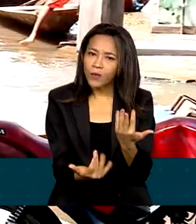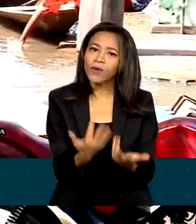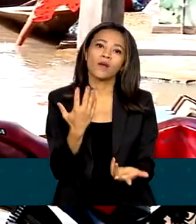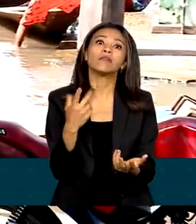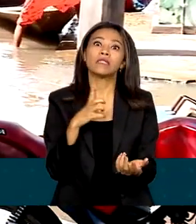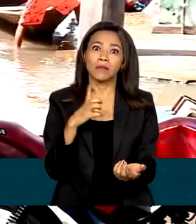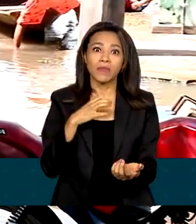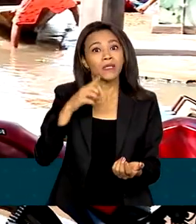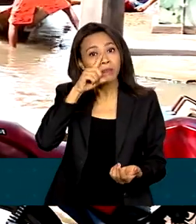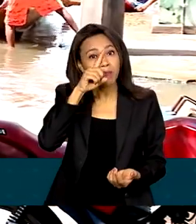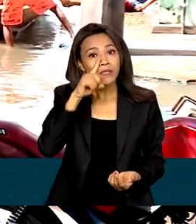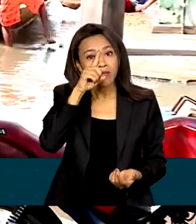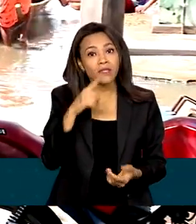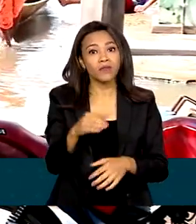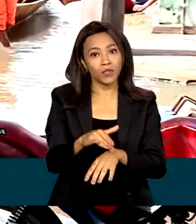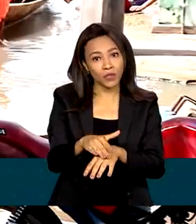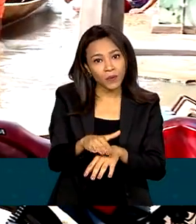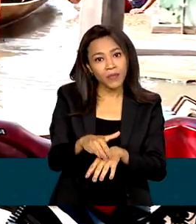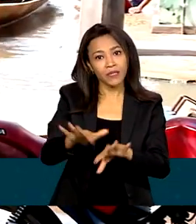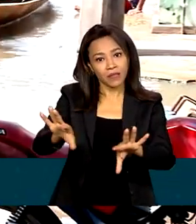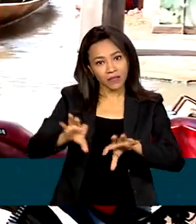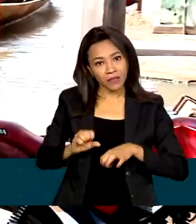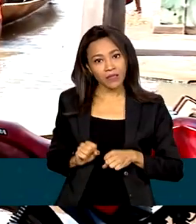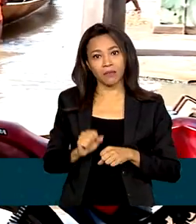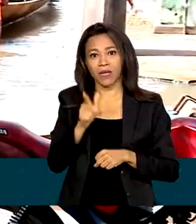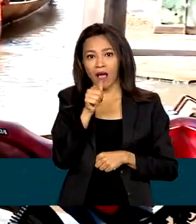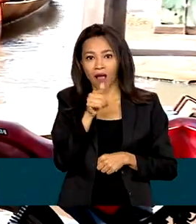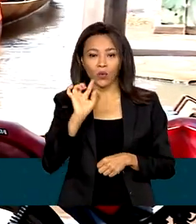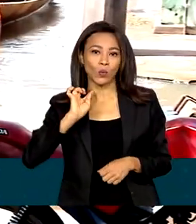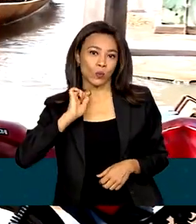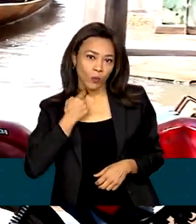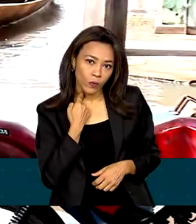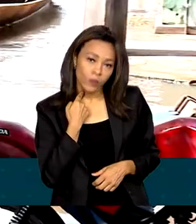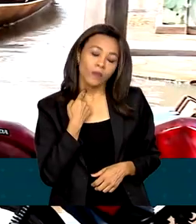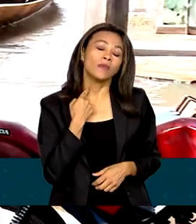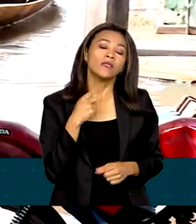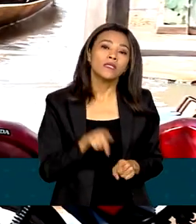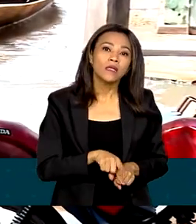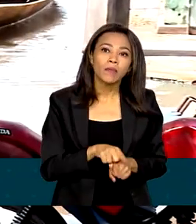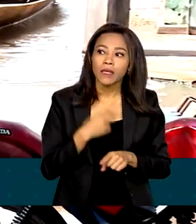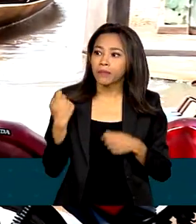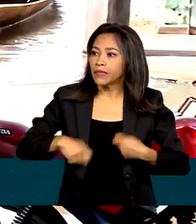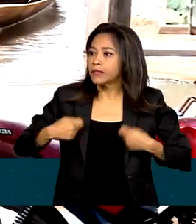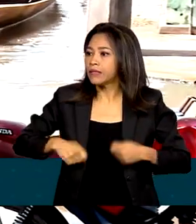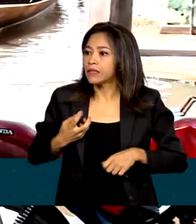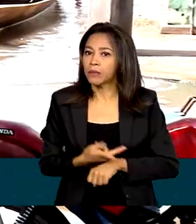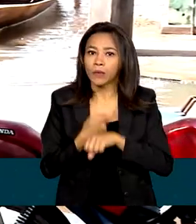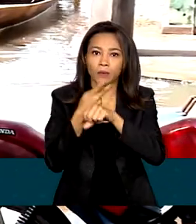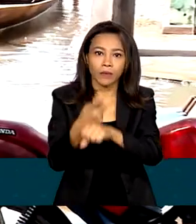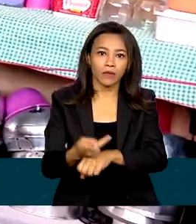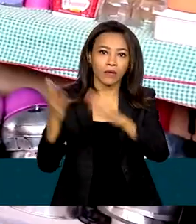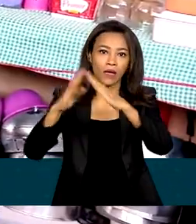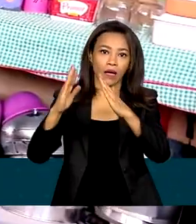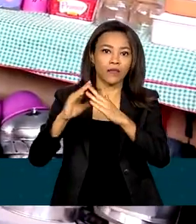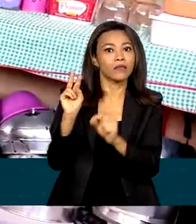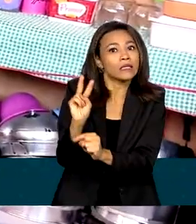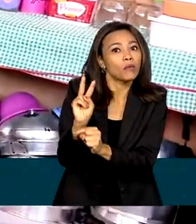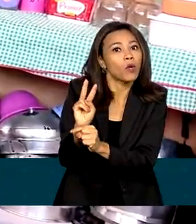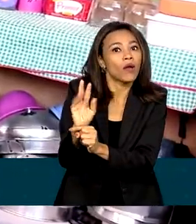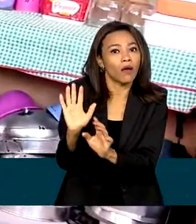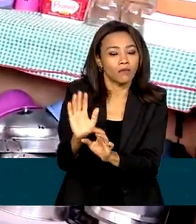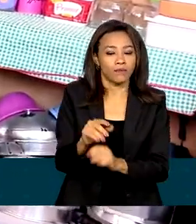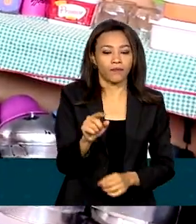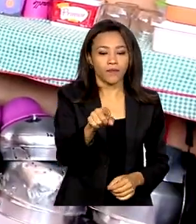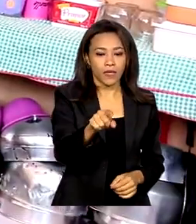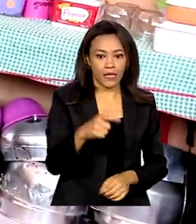de doenças transmitidas pela água contaminada e a necessidade de buscar abrigo temporários. A gente não saiu